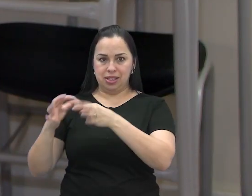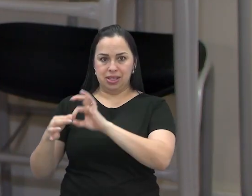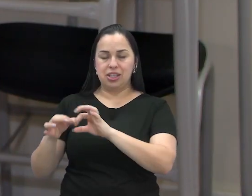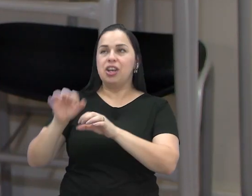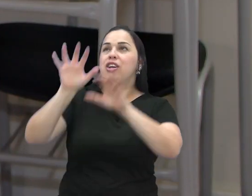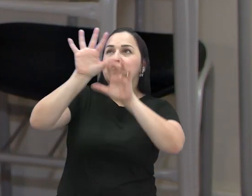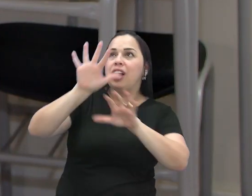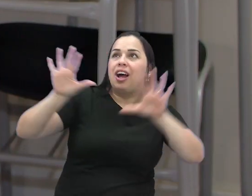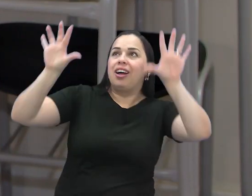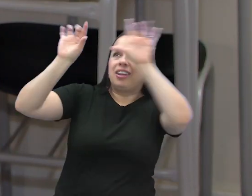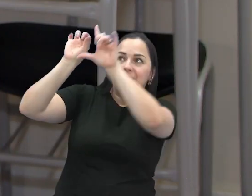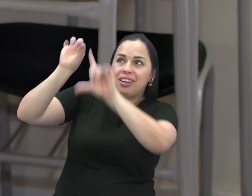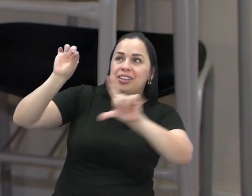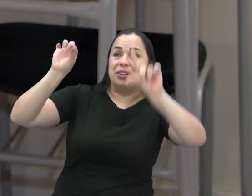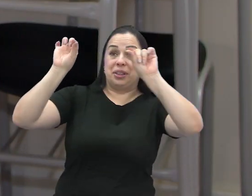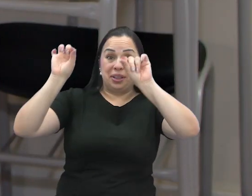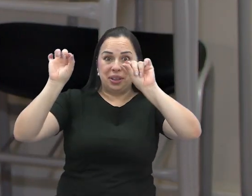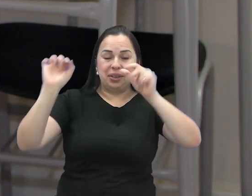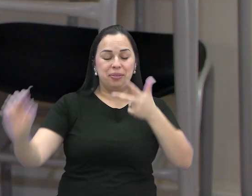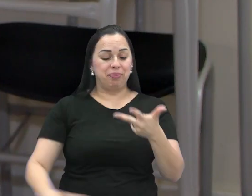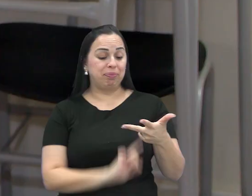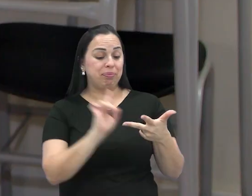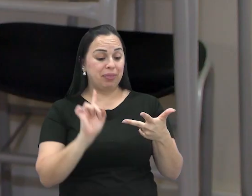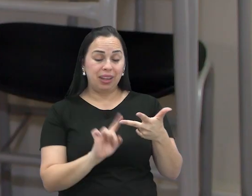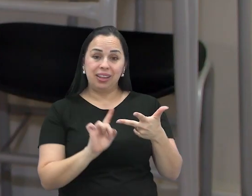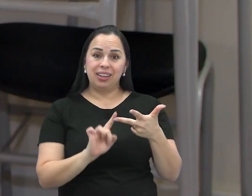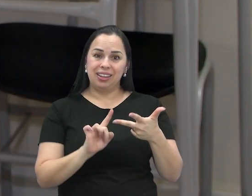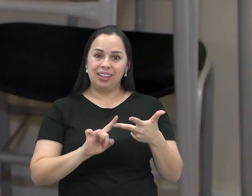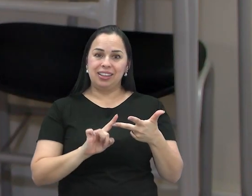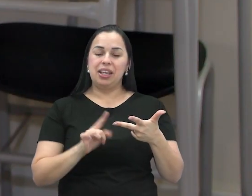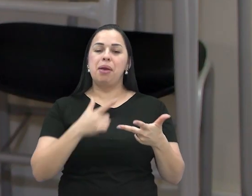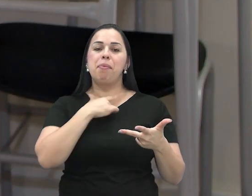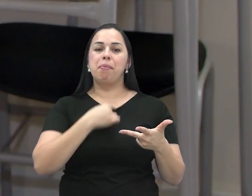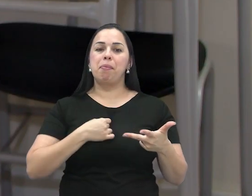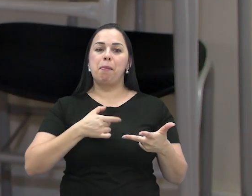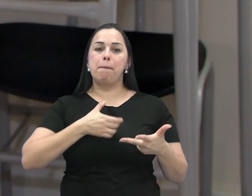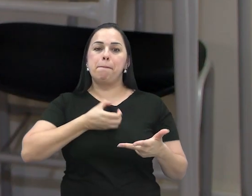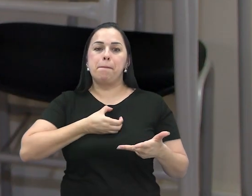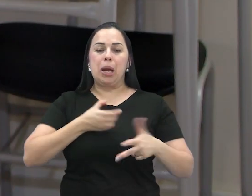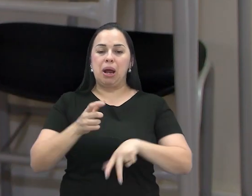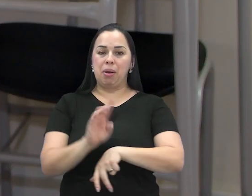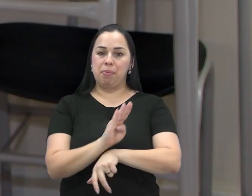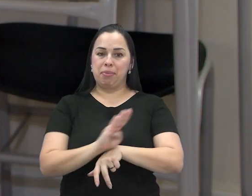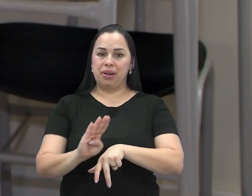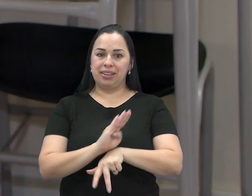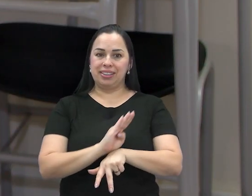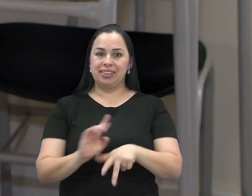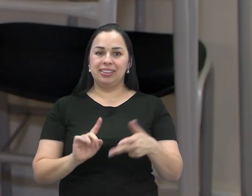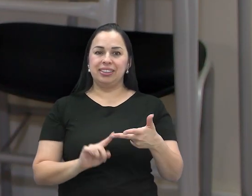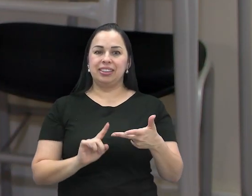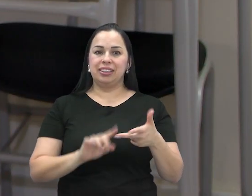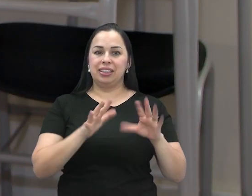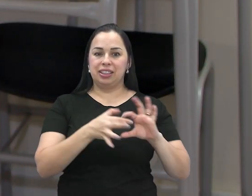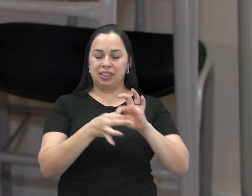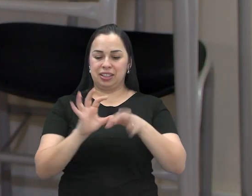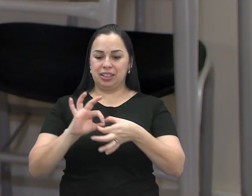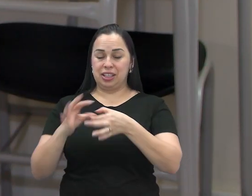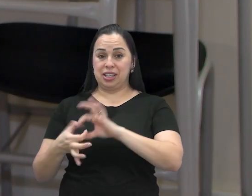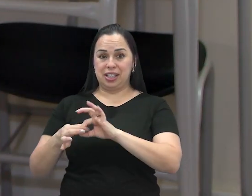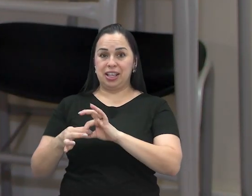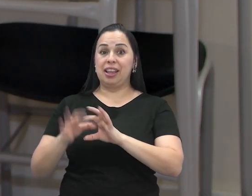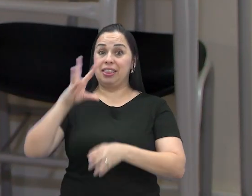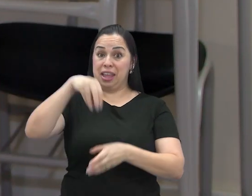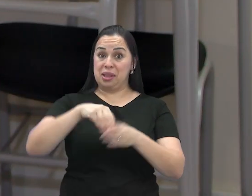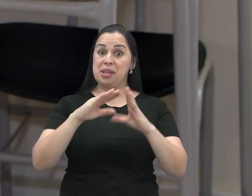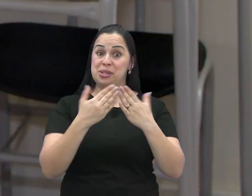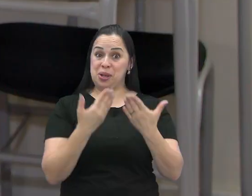Olimpíadas Brasileiras de Astronomia e Astronáutica, e bronze na